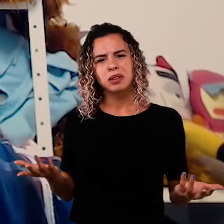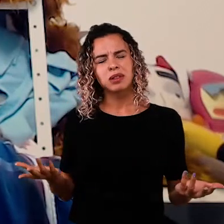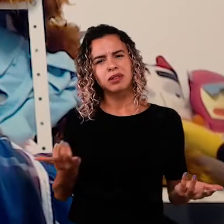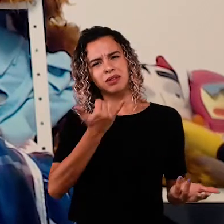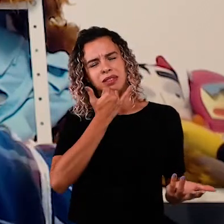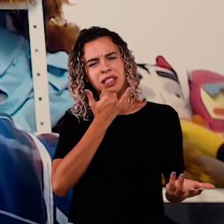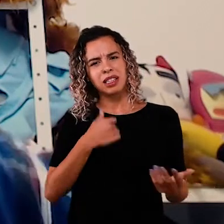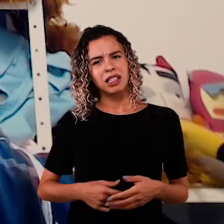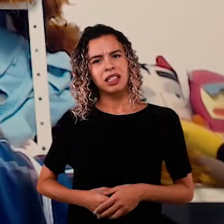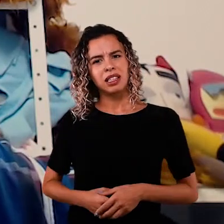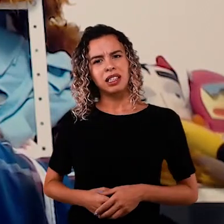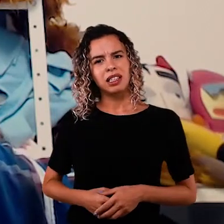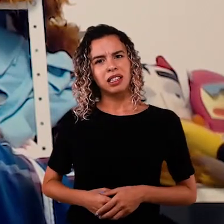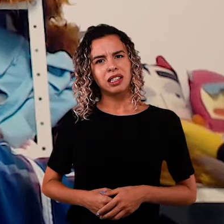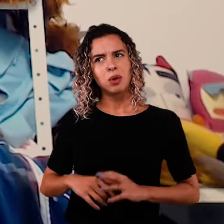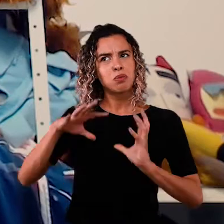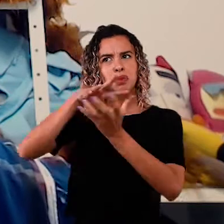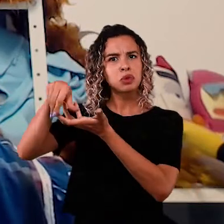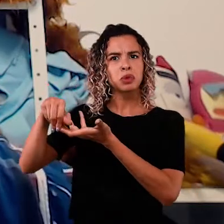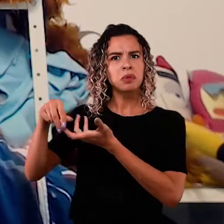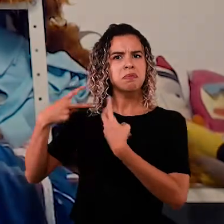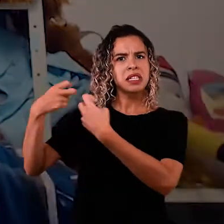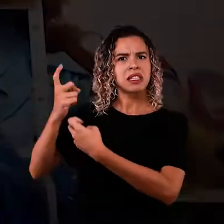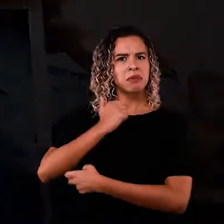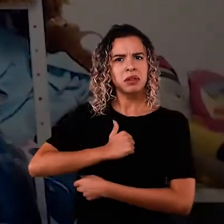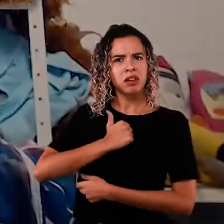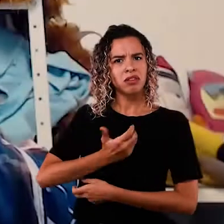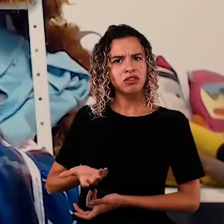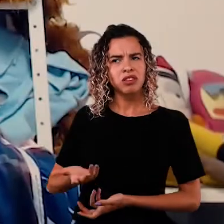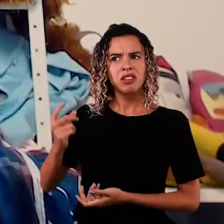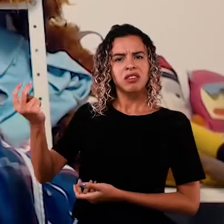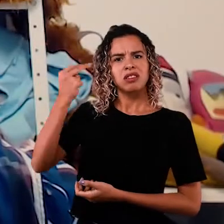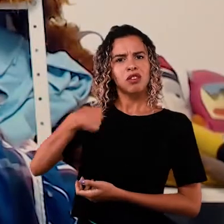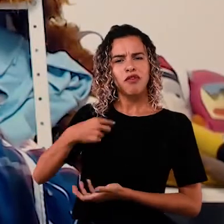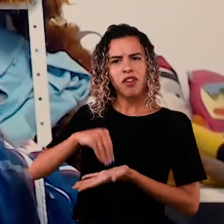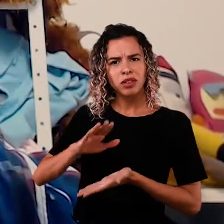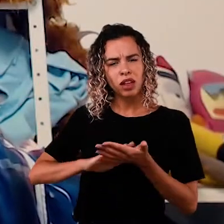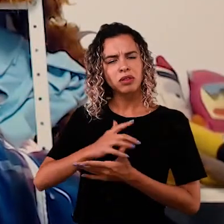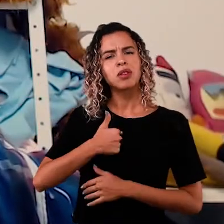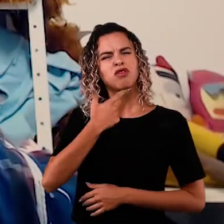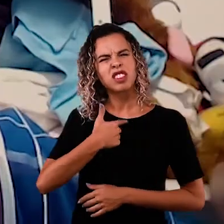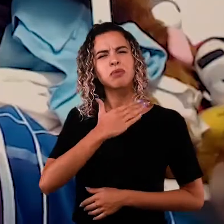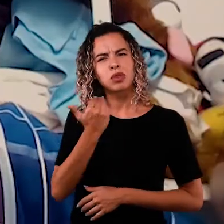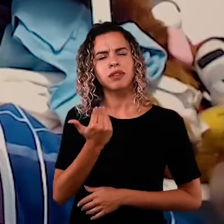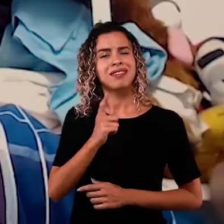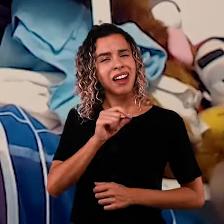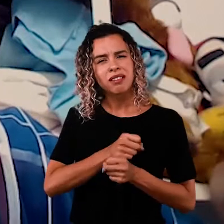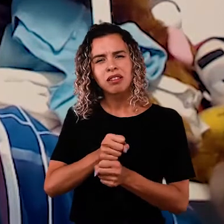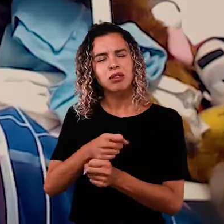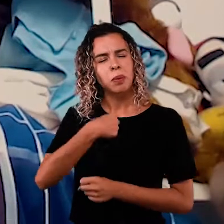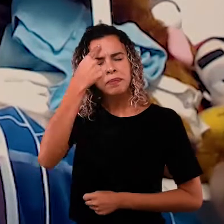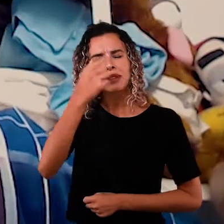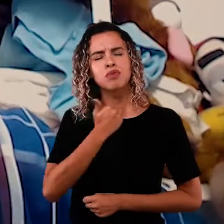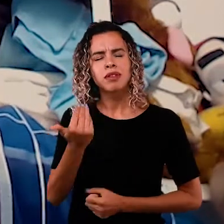falei, pô, então não faço falta no mundo? Posso morrer. E eu tinha esse pensamento diariamente, por quase 10 anos. Eu